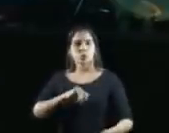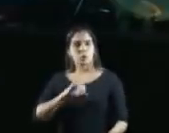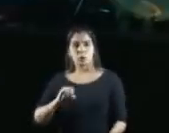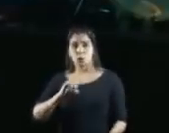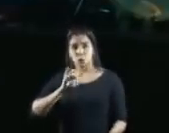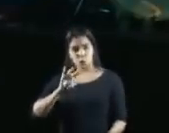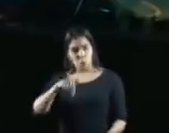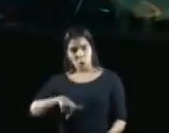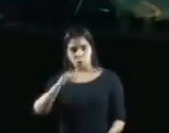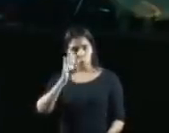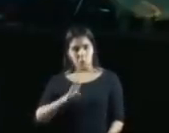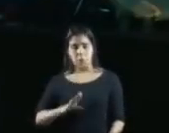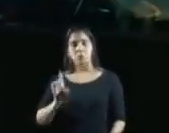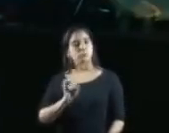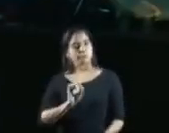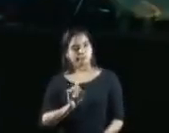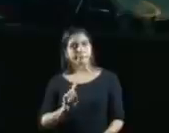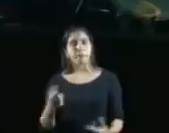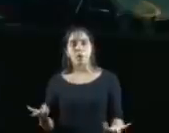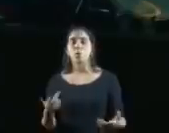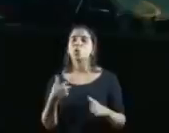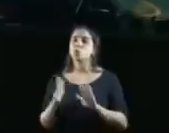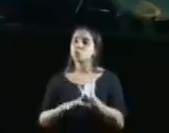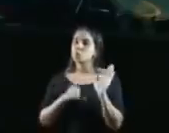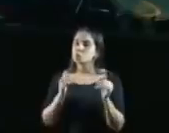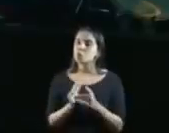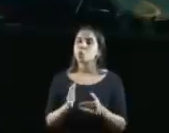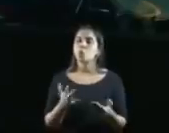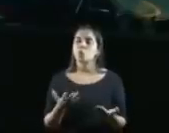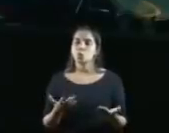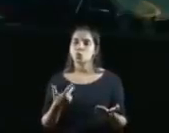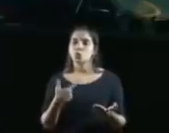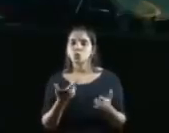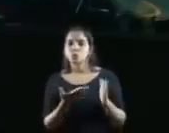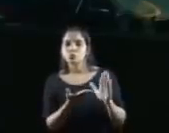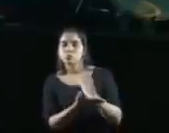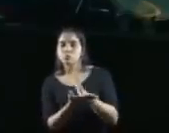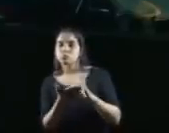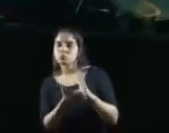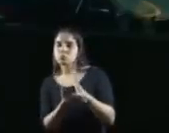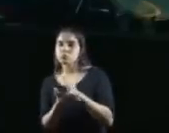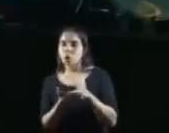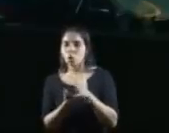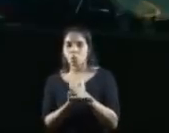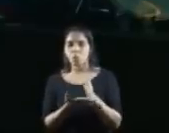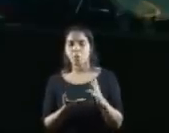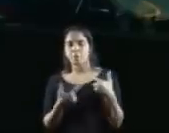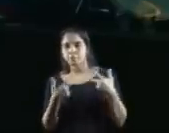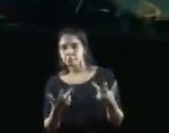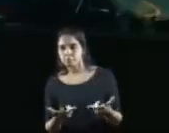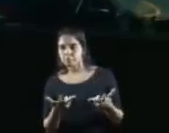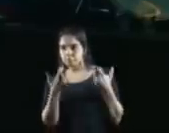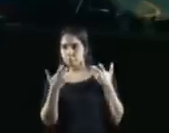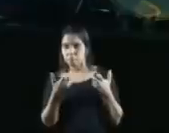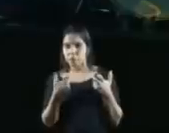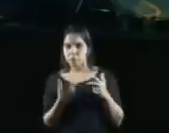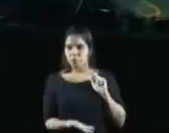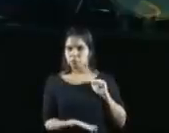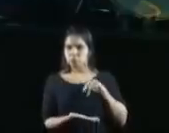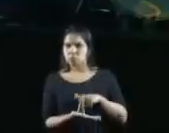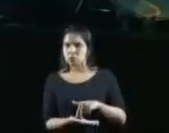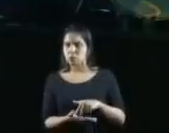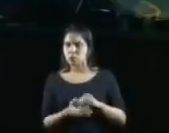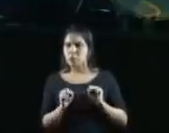só no Brasil. E todos aqueles que, de alguma forma, se colocam na trincheira daqueles